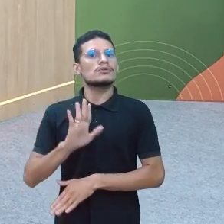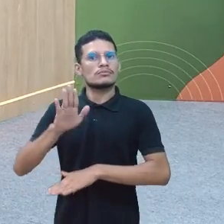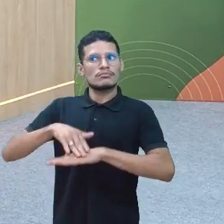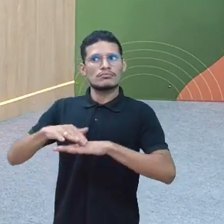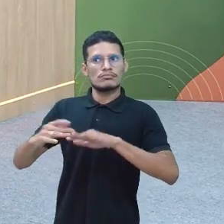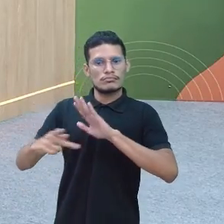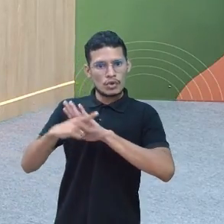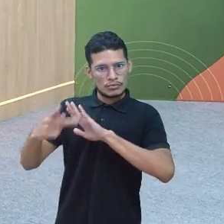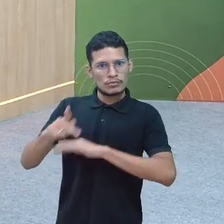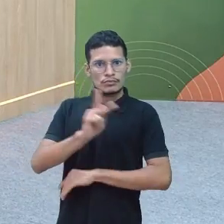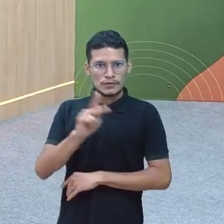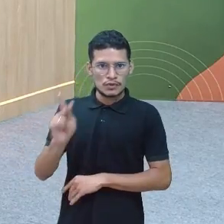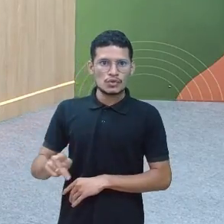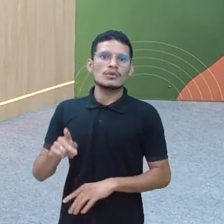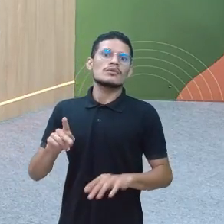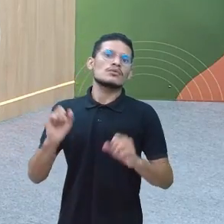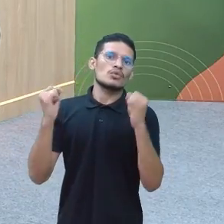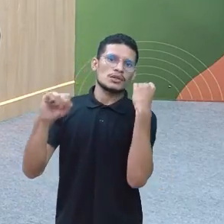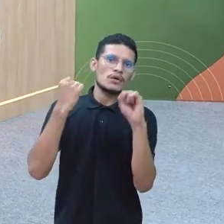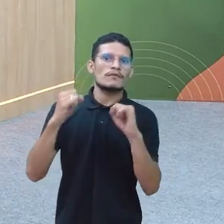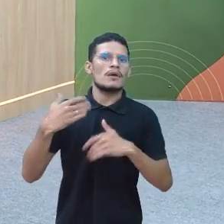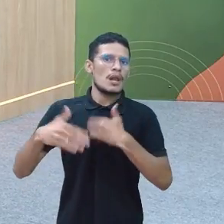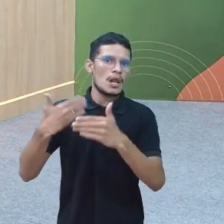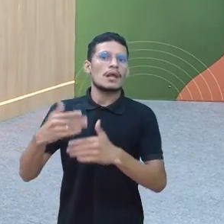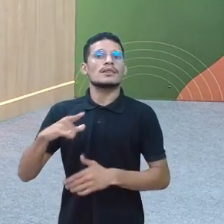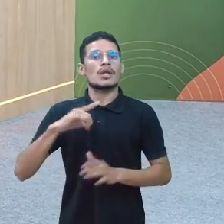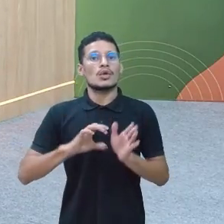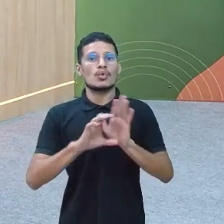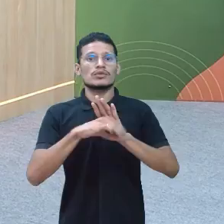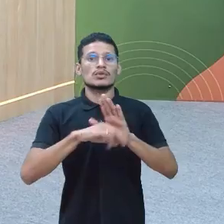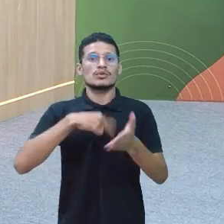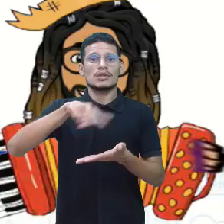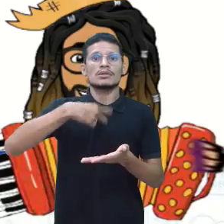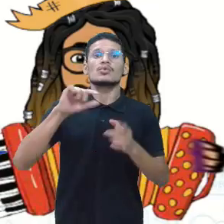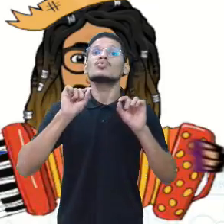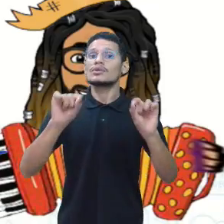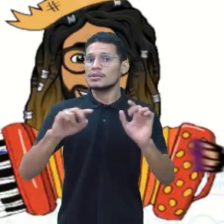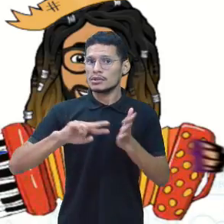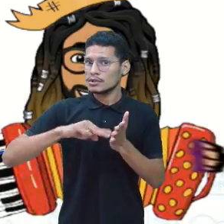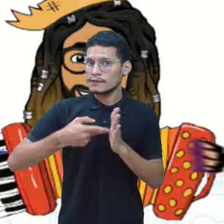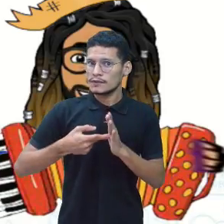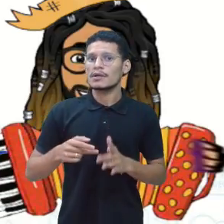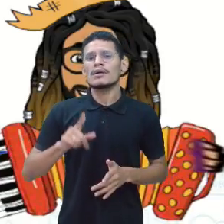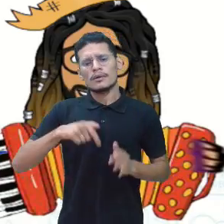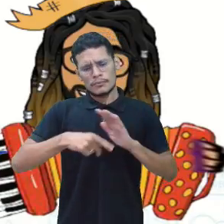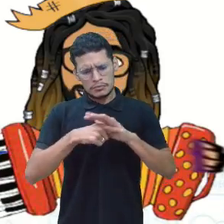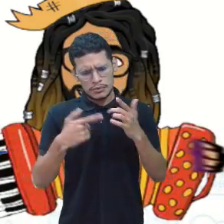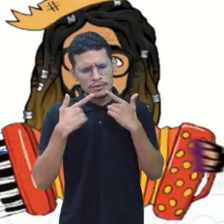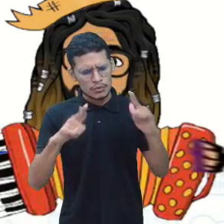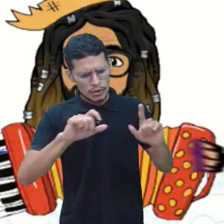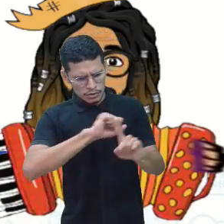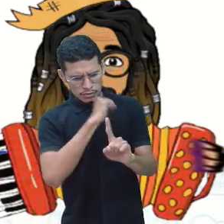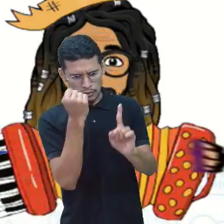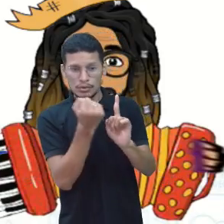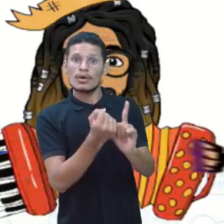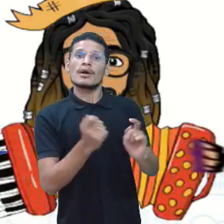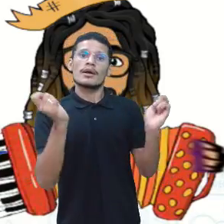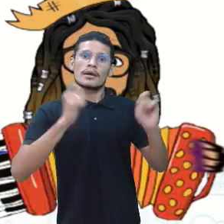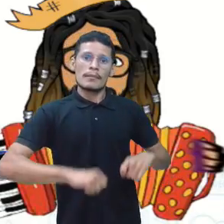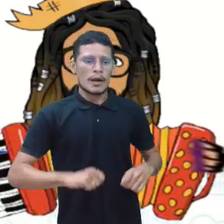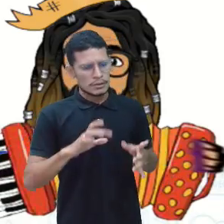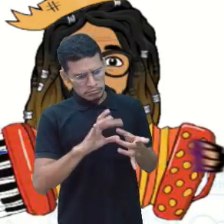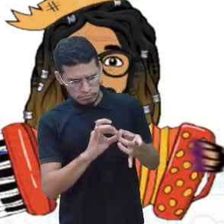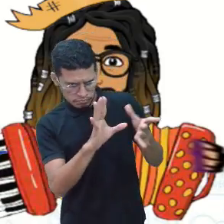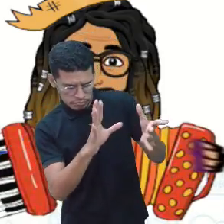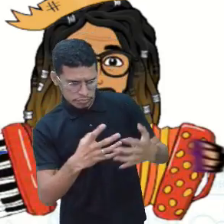física e informação, né? E aí ele traz o conceito de dança, dizendo que dança é uma linguagem social que permite a